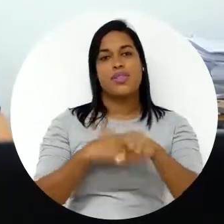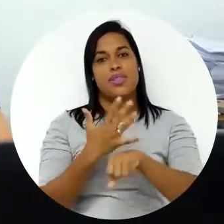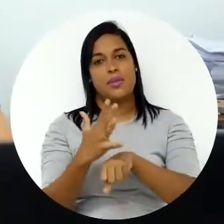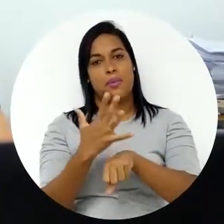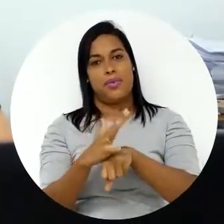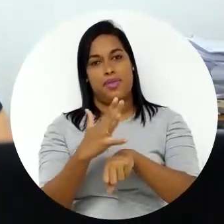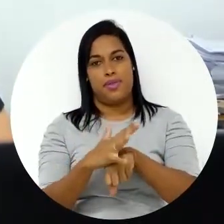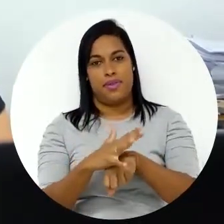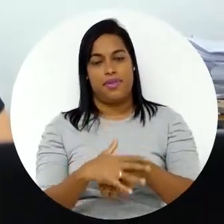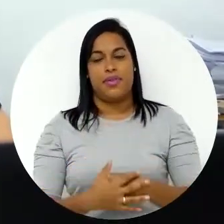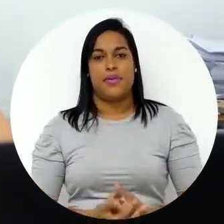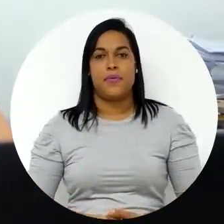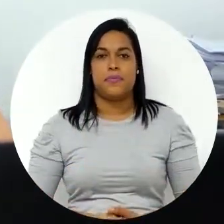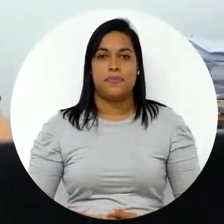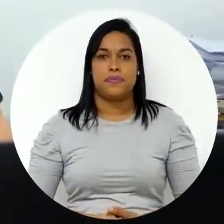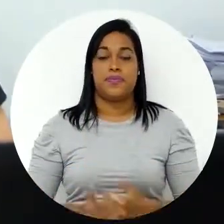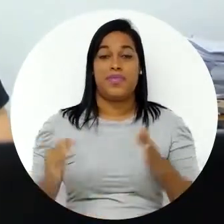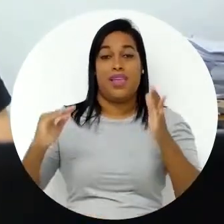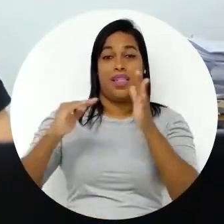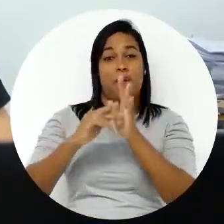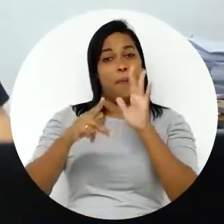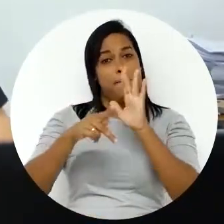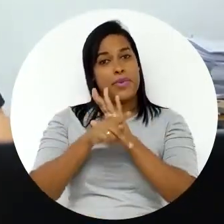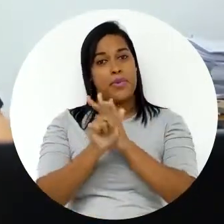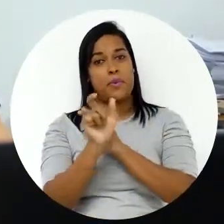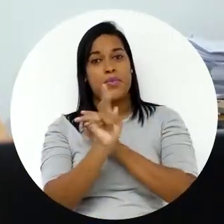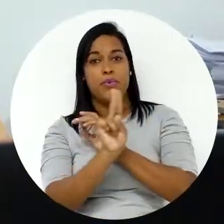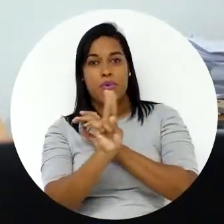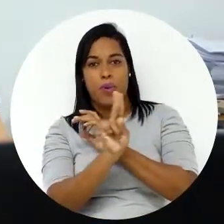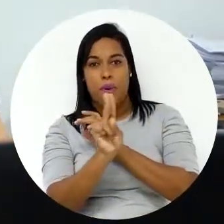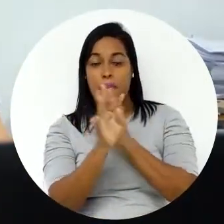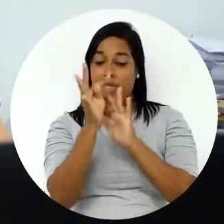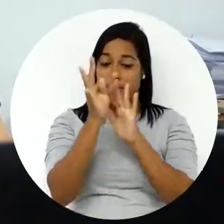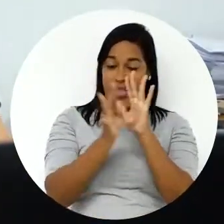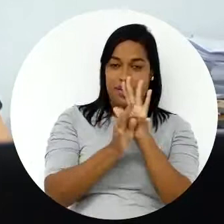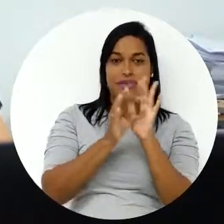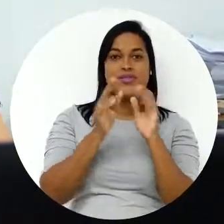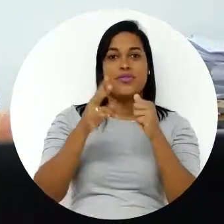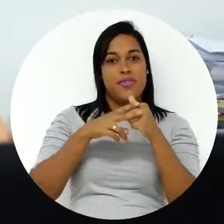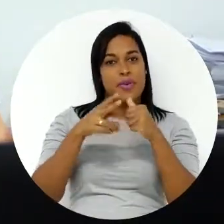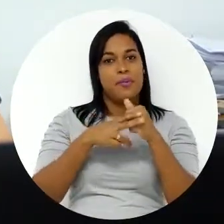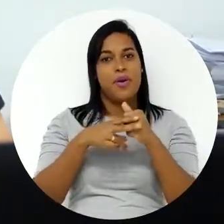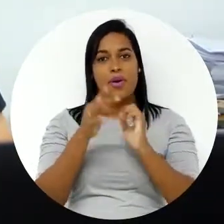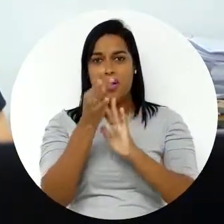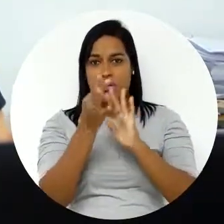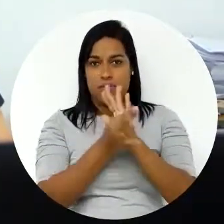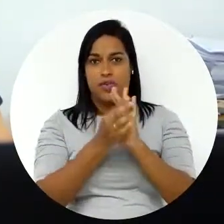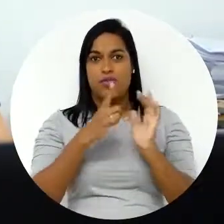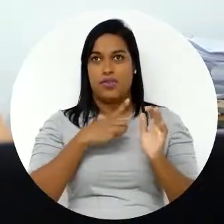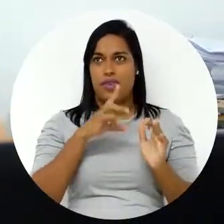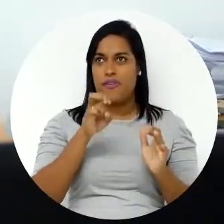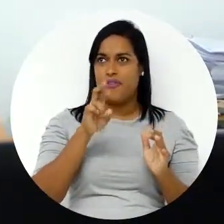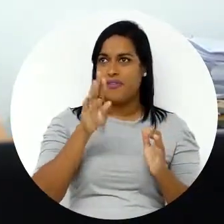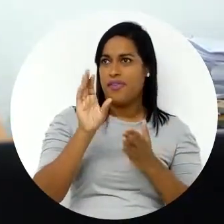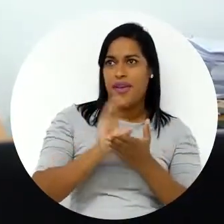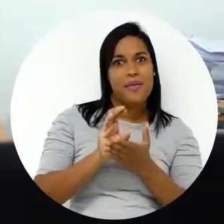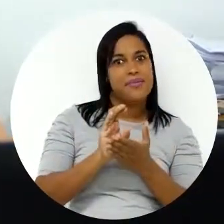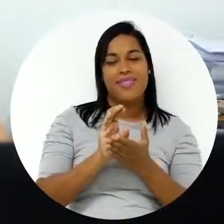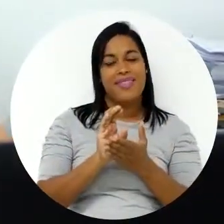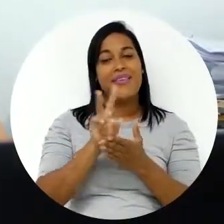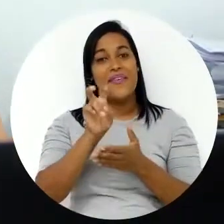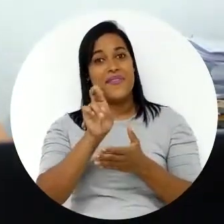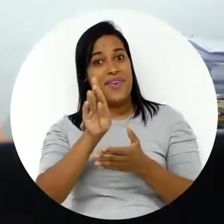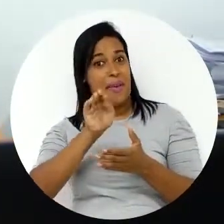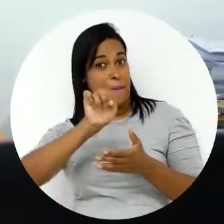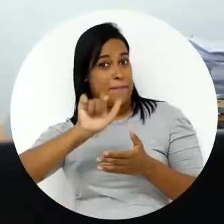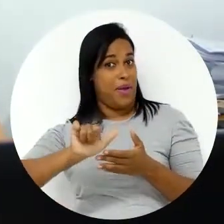prática, né? Então, até o próprio nome texto verbal, a gente pensa que é um texto que tem verbo, a gente sabe que não tem